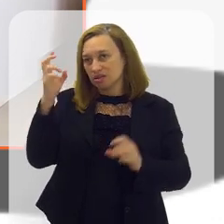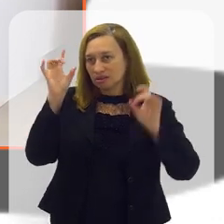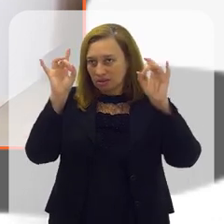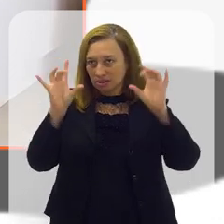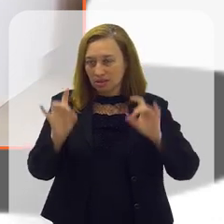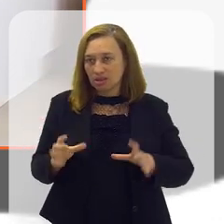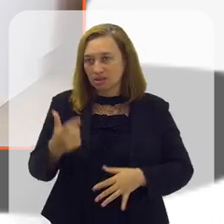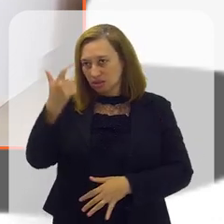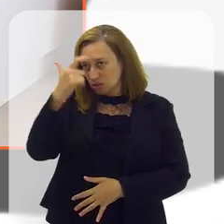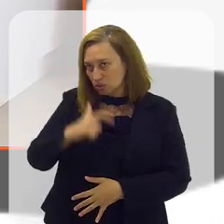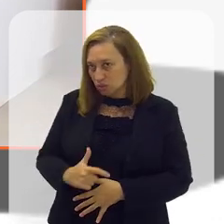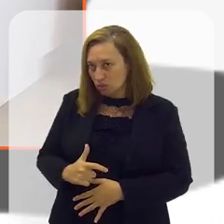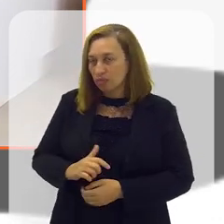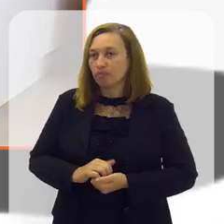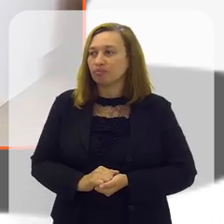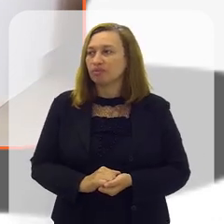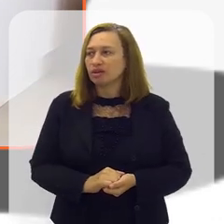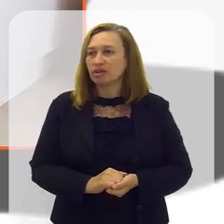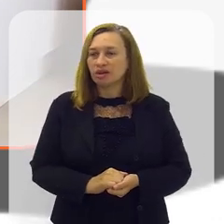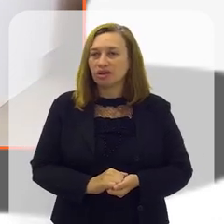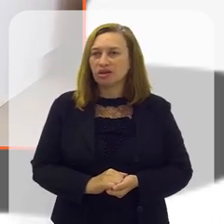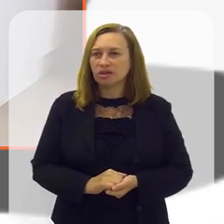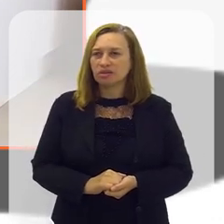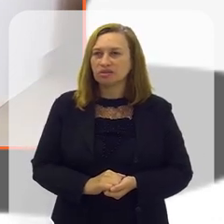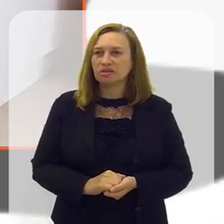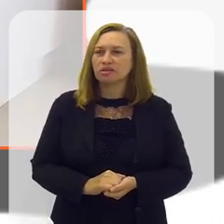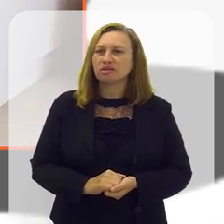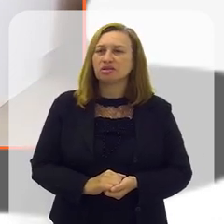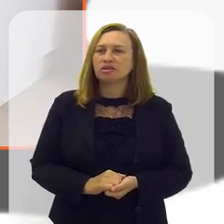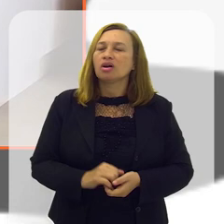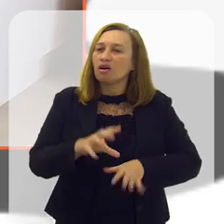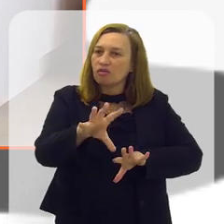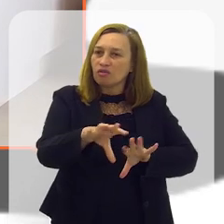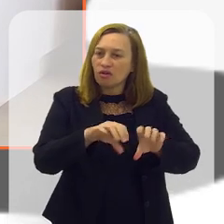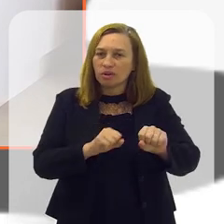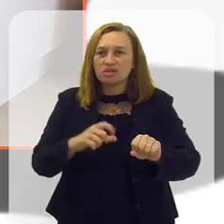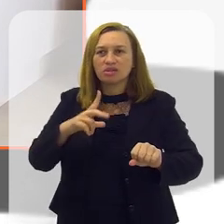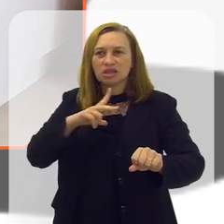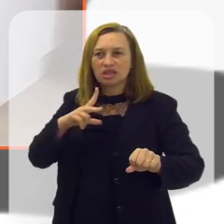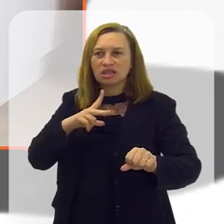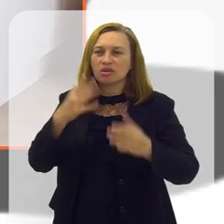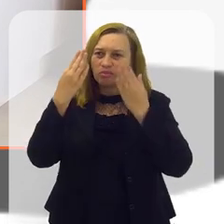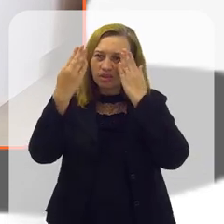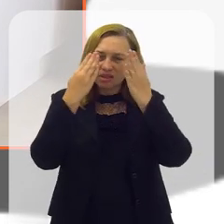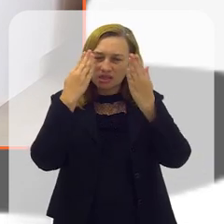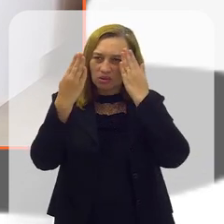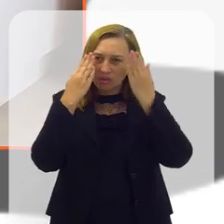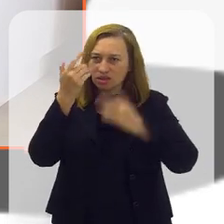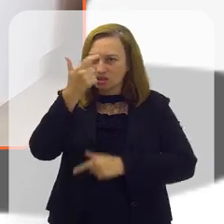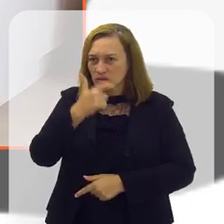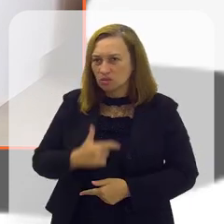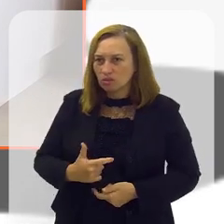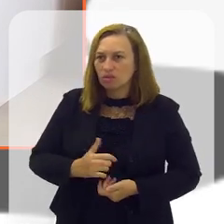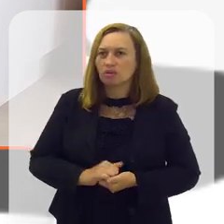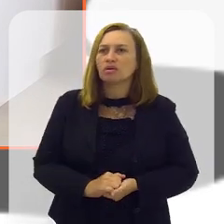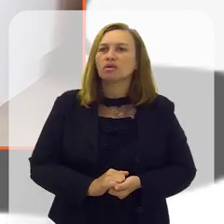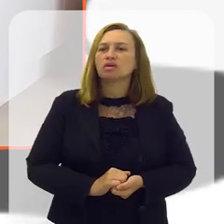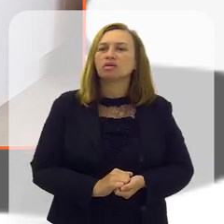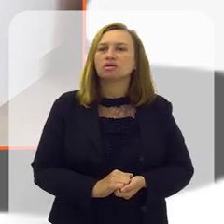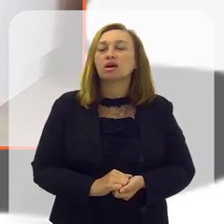em compulsões que eu sou, e com as formações que eu tenho, psicóloga, sendo